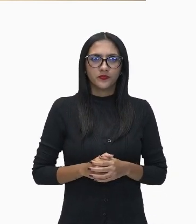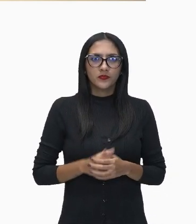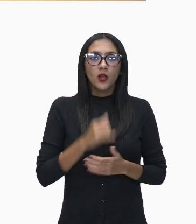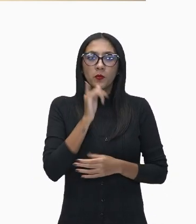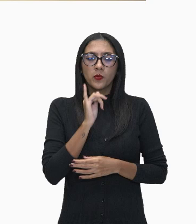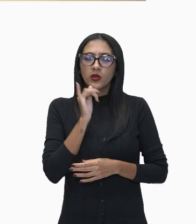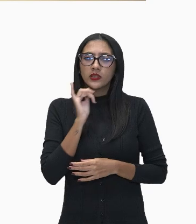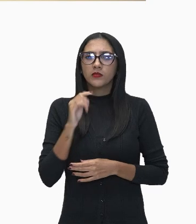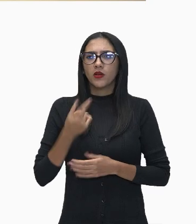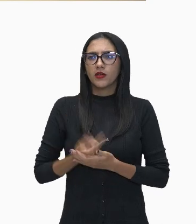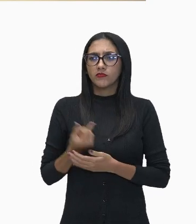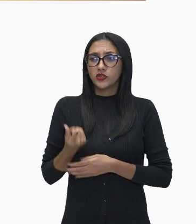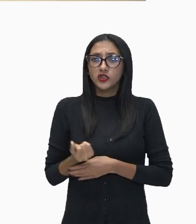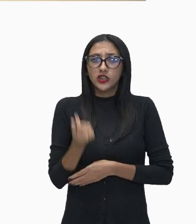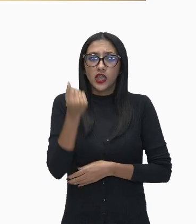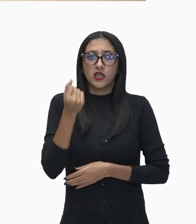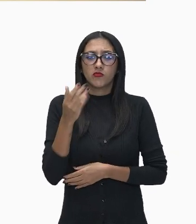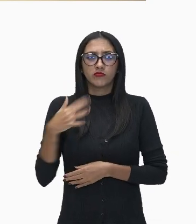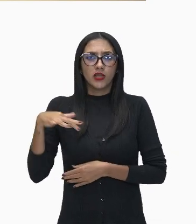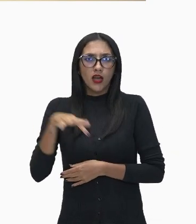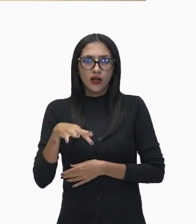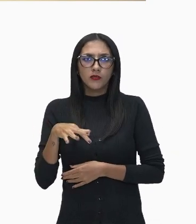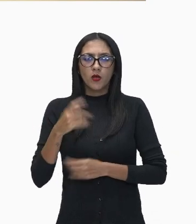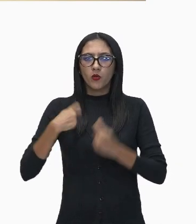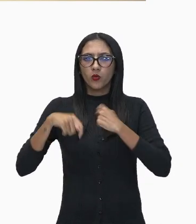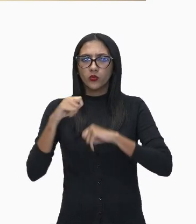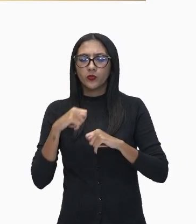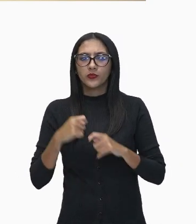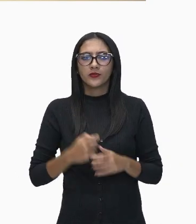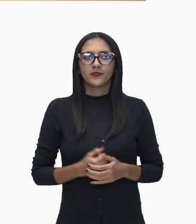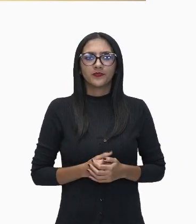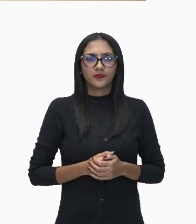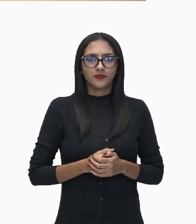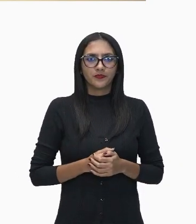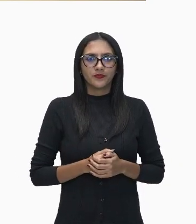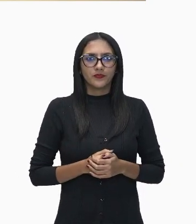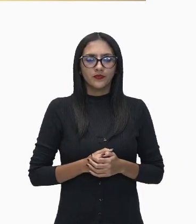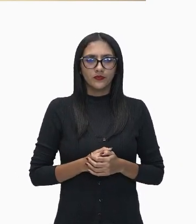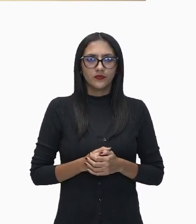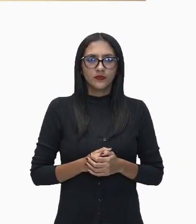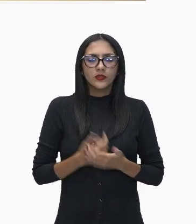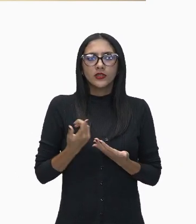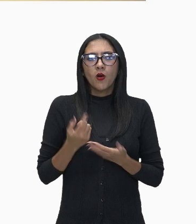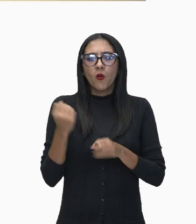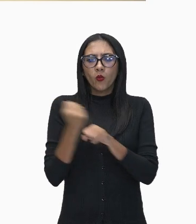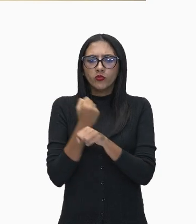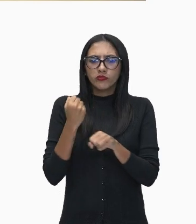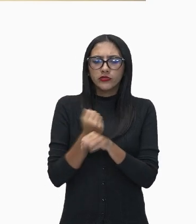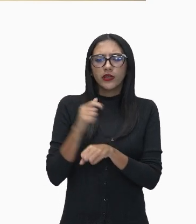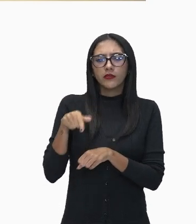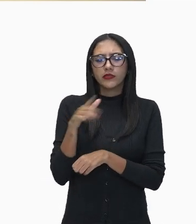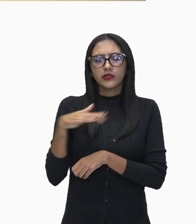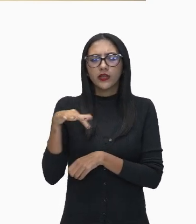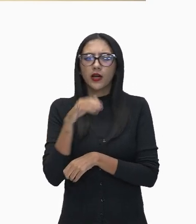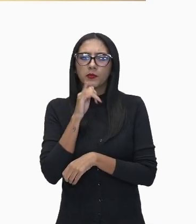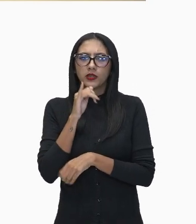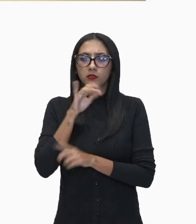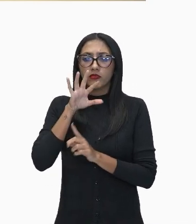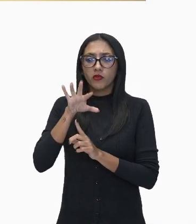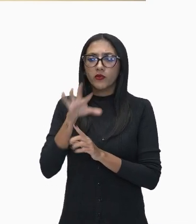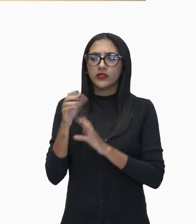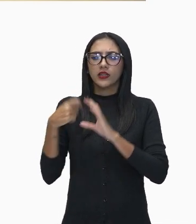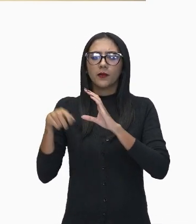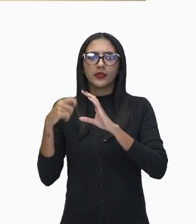de capital lá. Na verdade, como David Harvey dizia, a construção do espaço é capitalista, ou seja, quanto maiores são